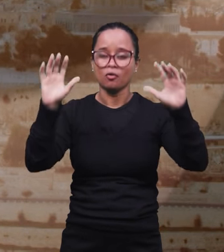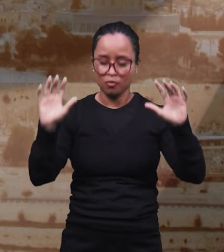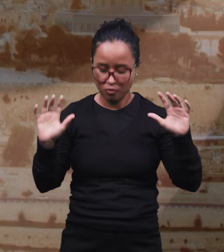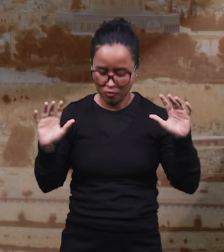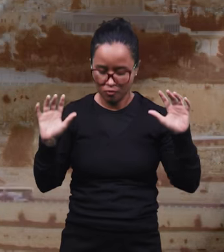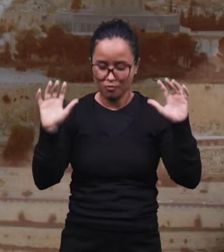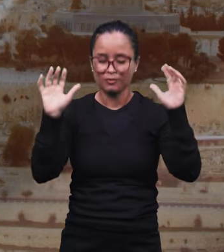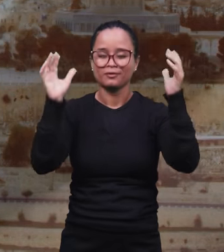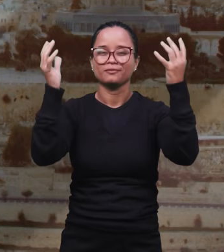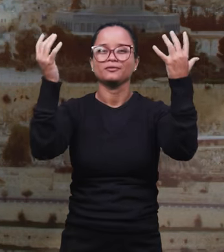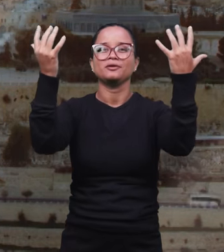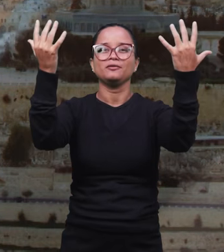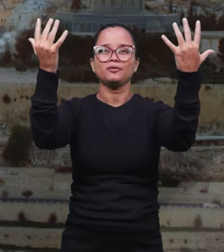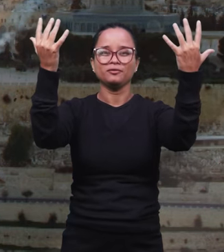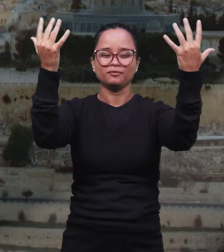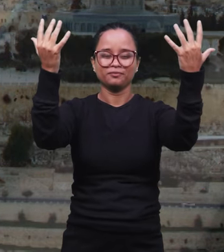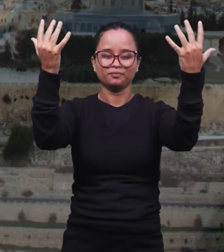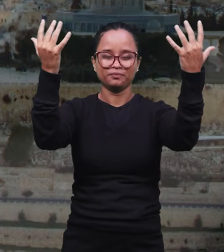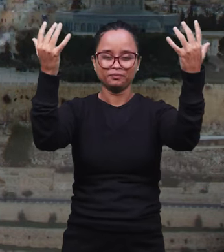exultei.